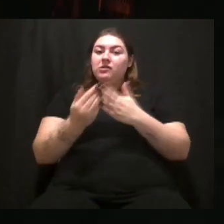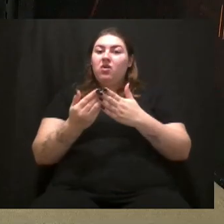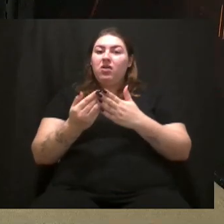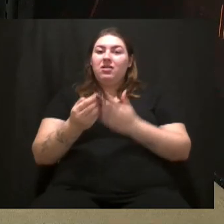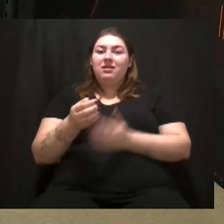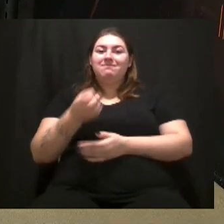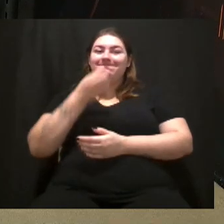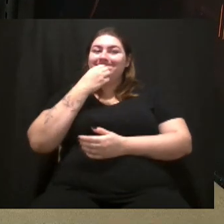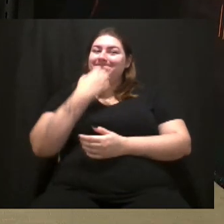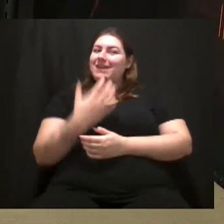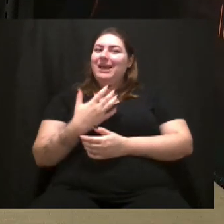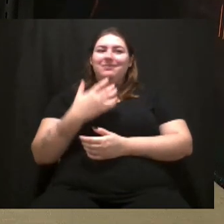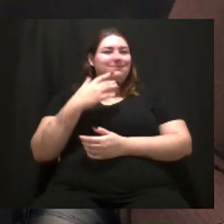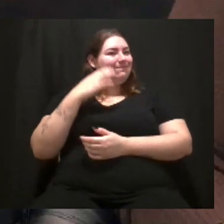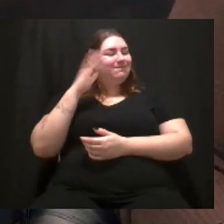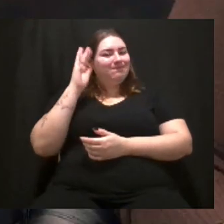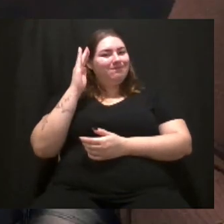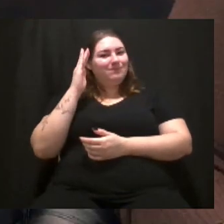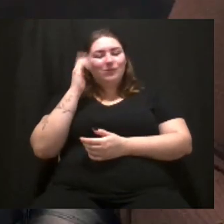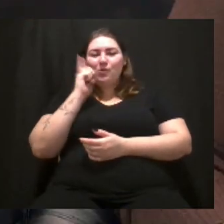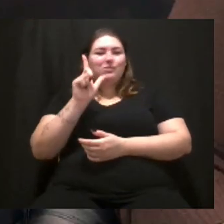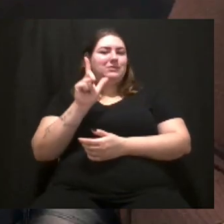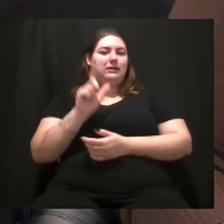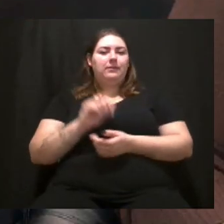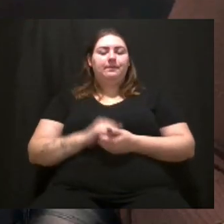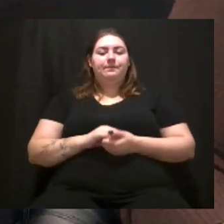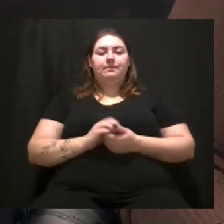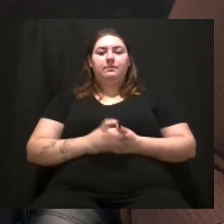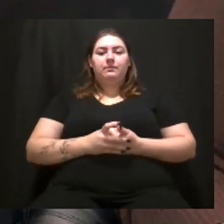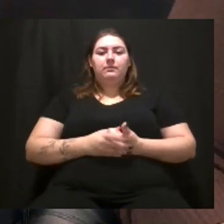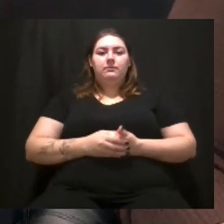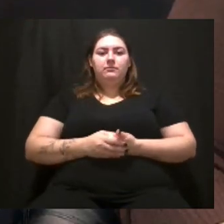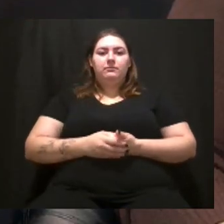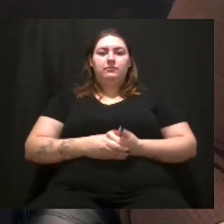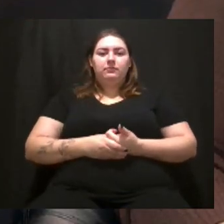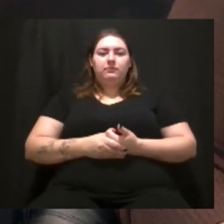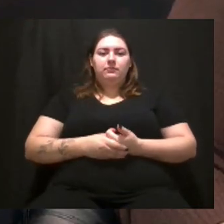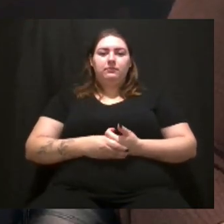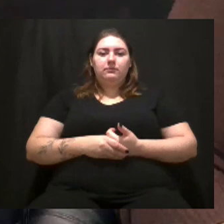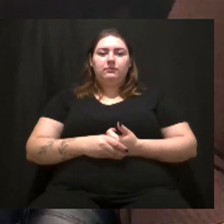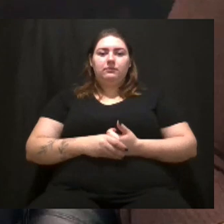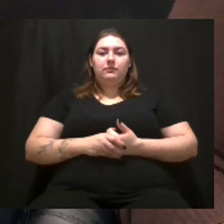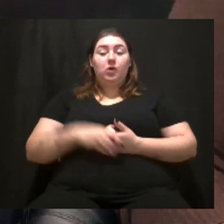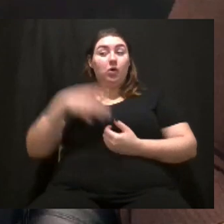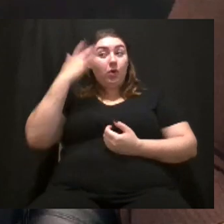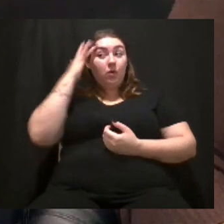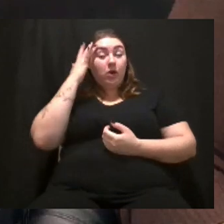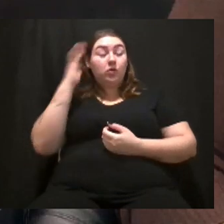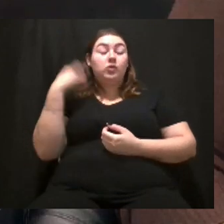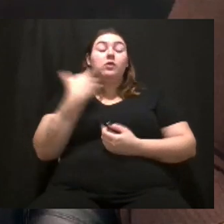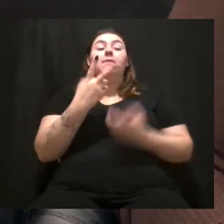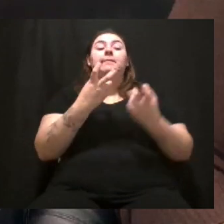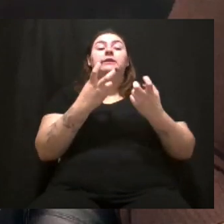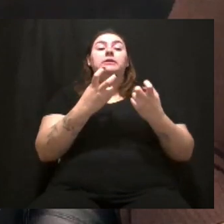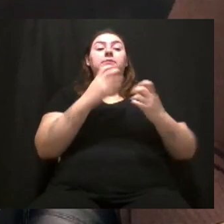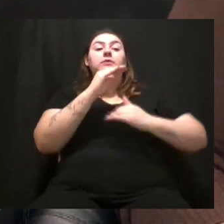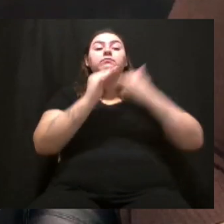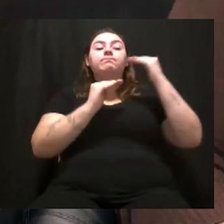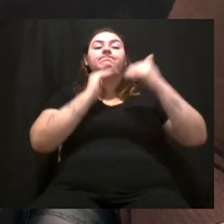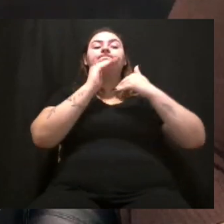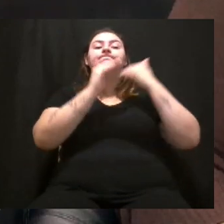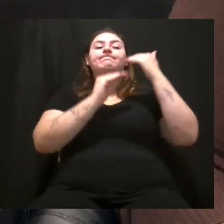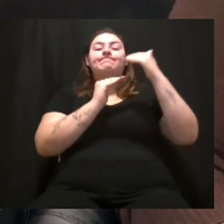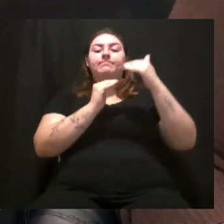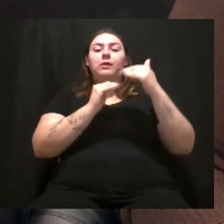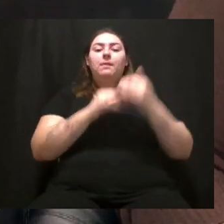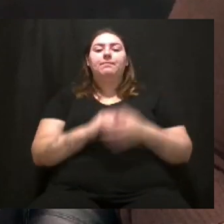sentido? Olha, eu acho que quando a gente observa o desenvolvimento da pessoa, o primeiro ciclo